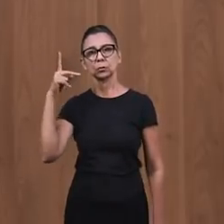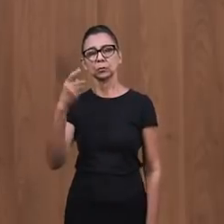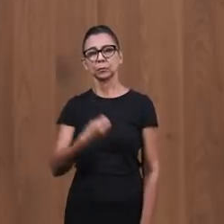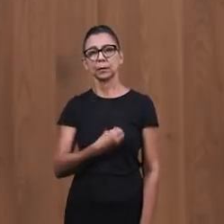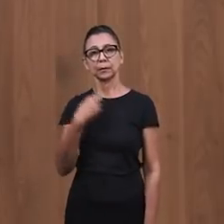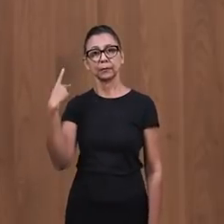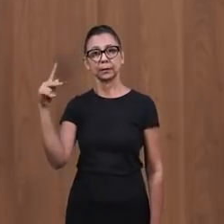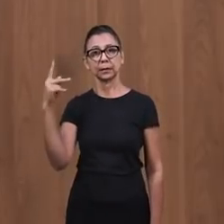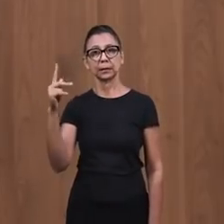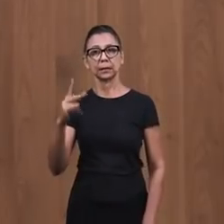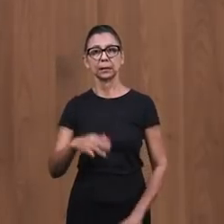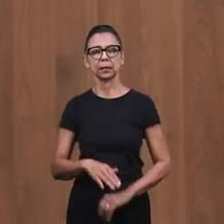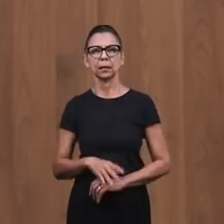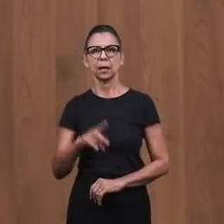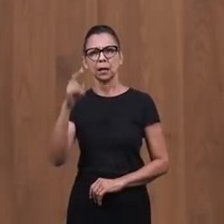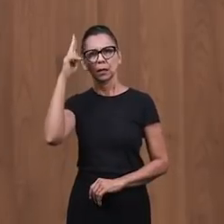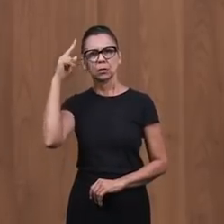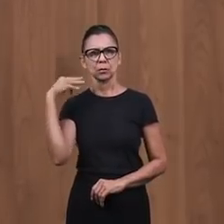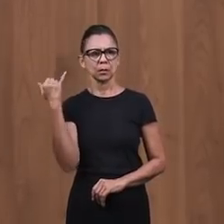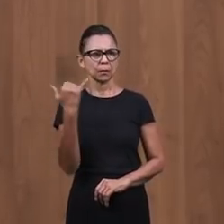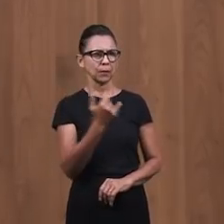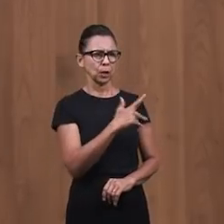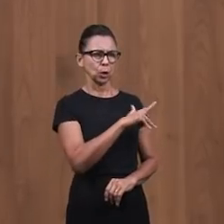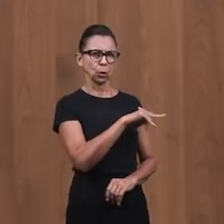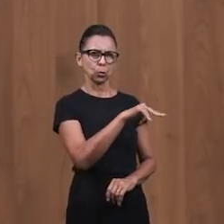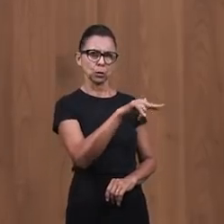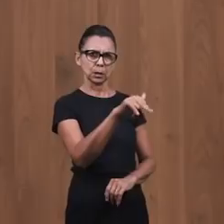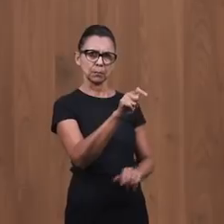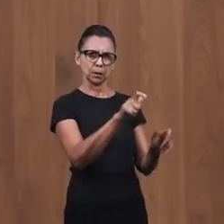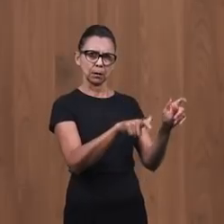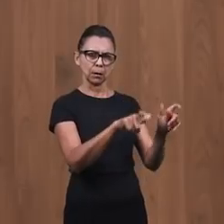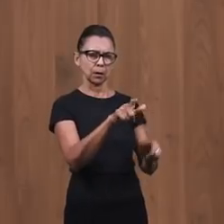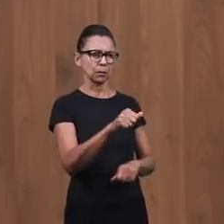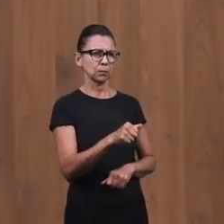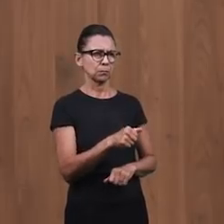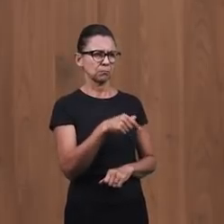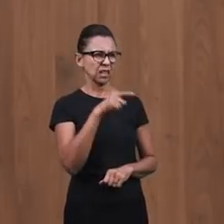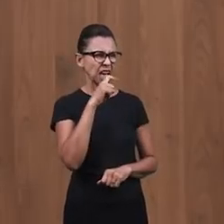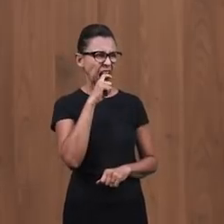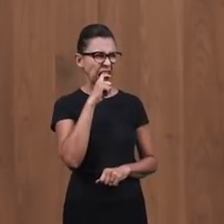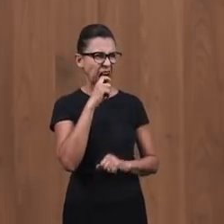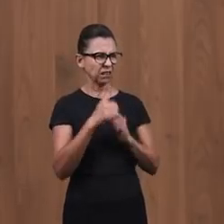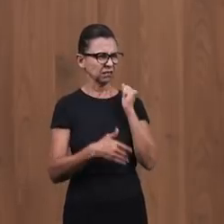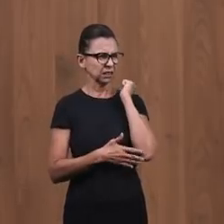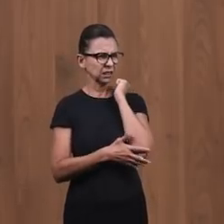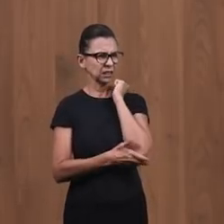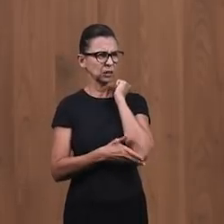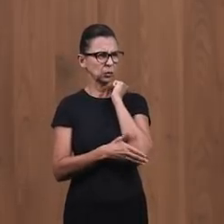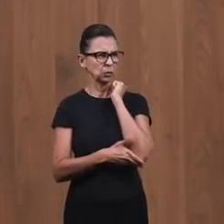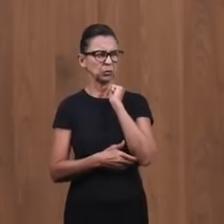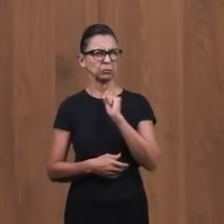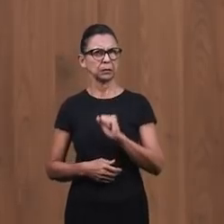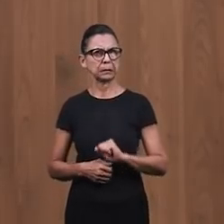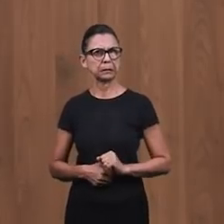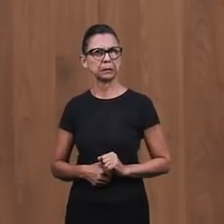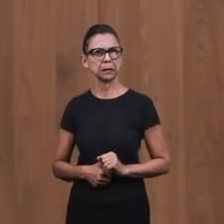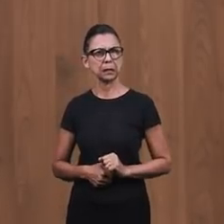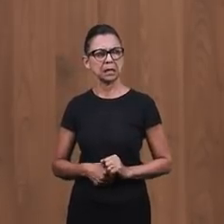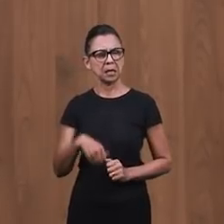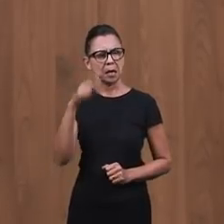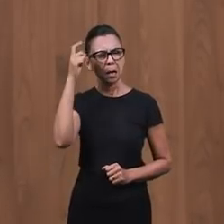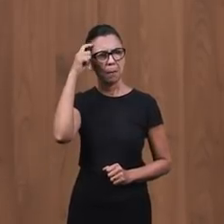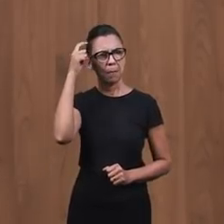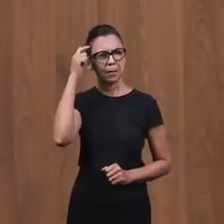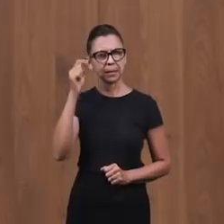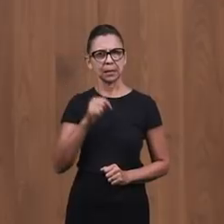seus irmãos ficaram chateados, com ciúme, com inveja, e